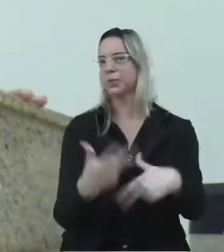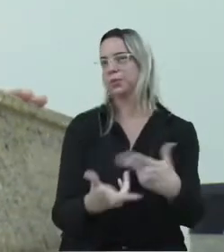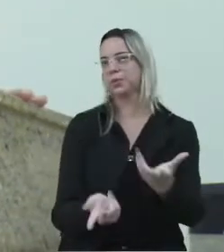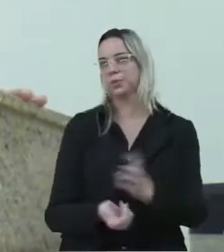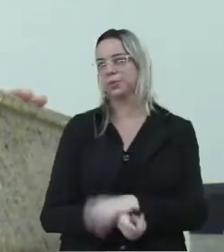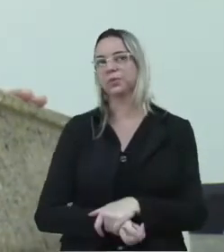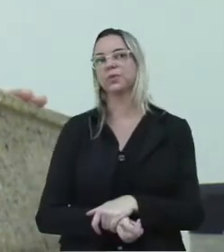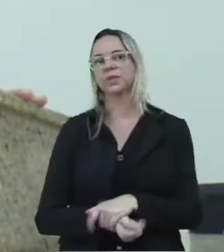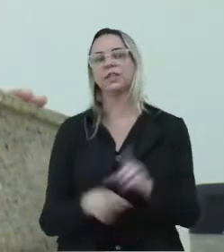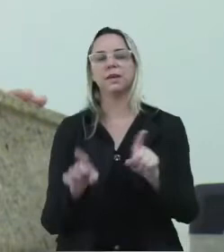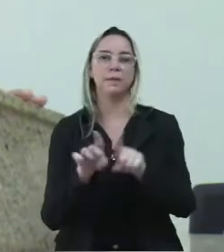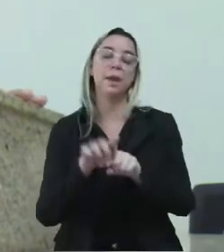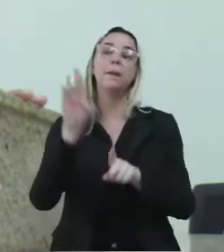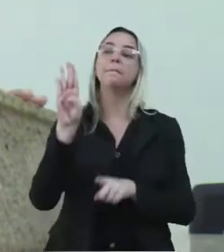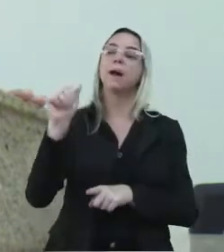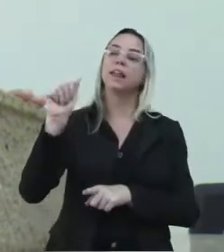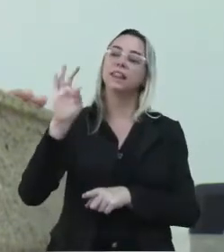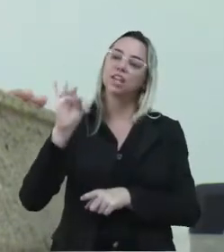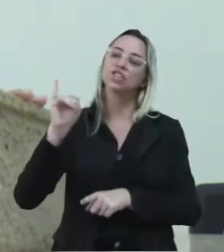Batista,